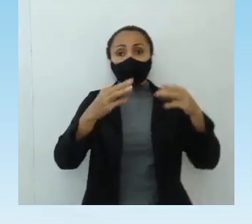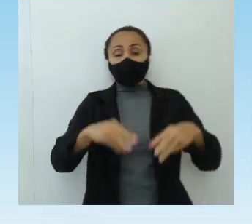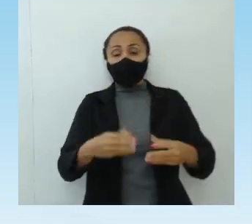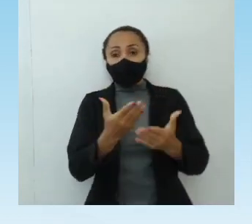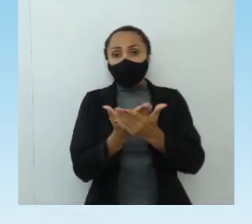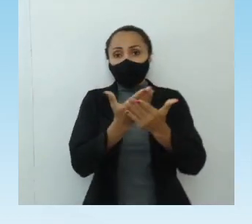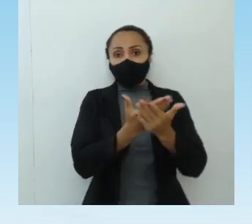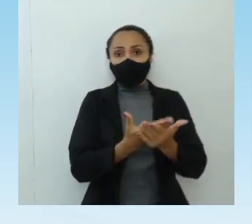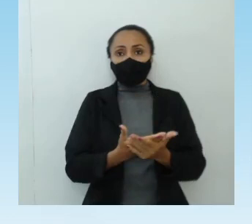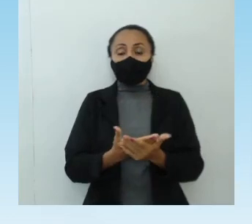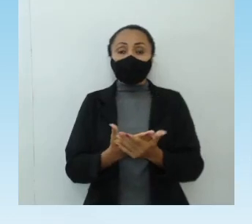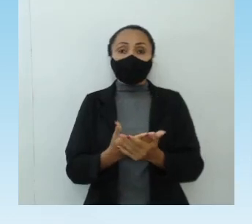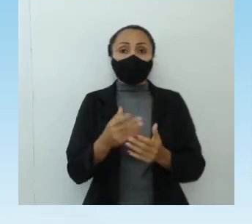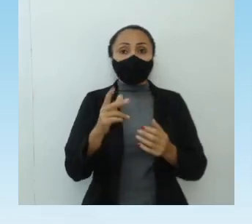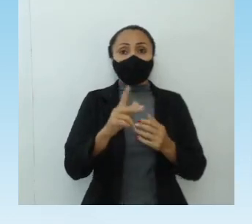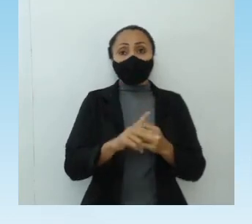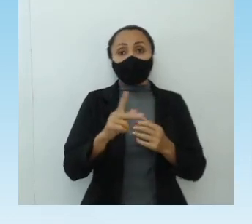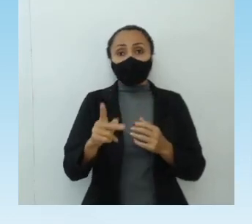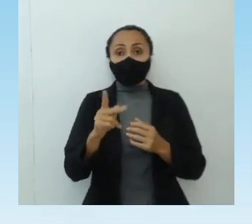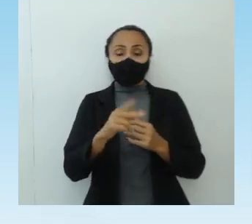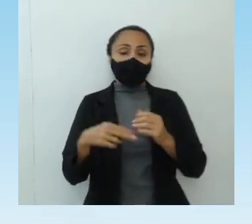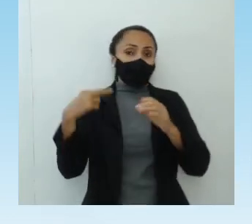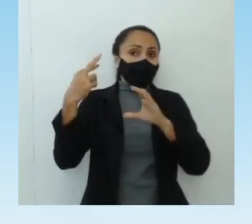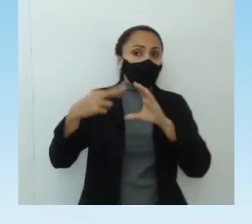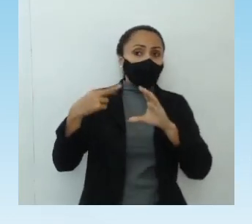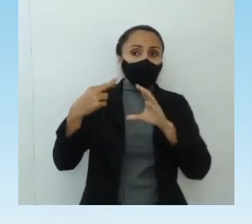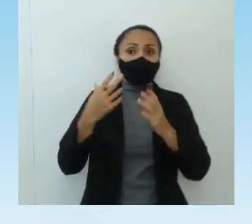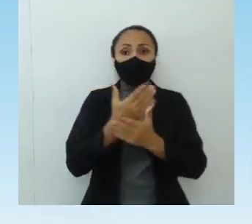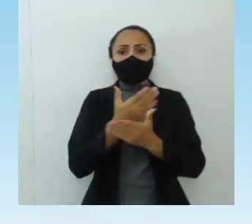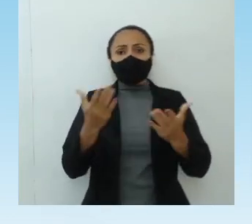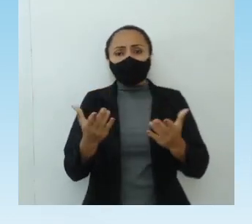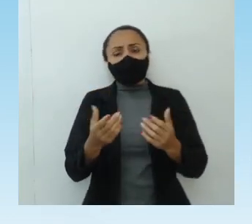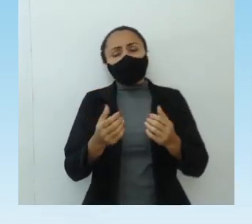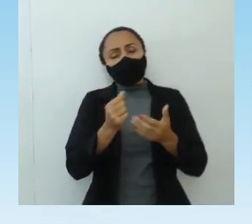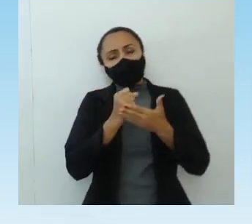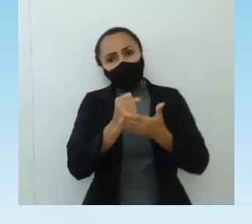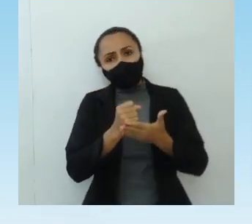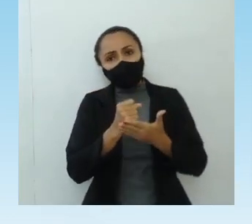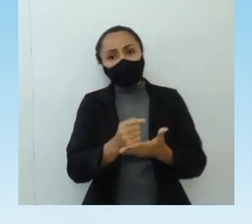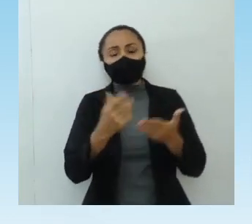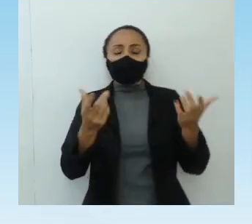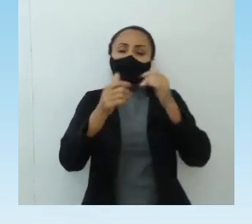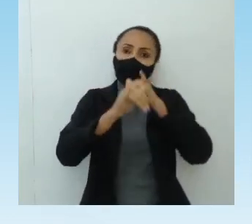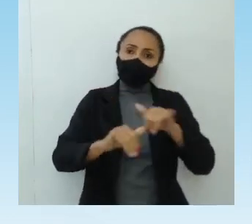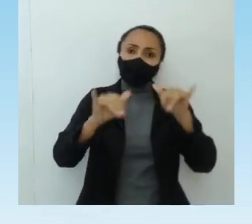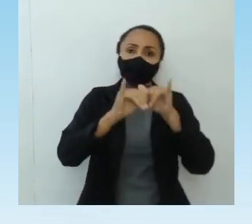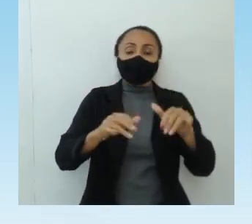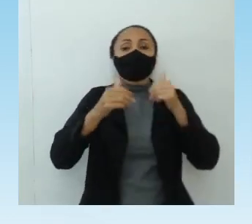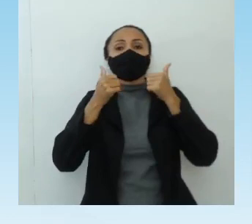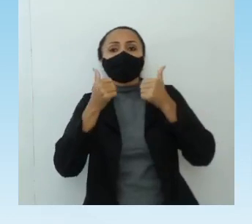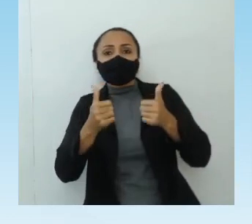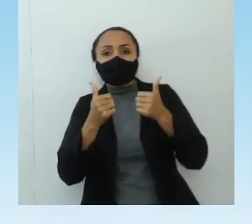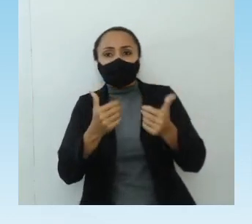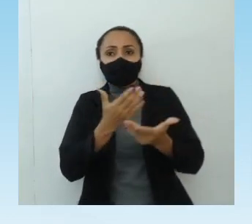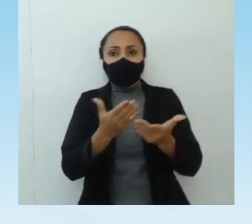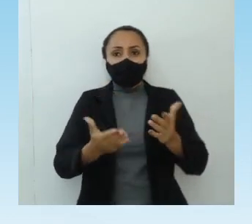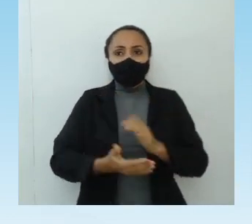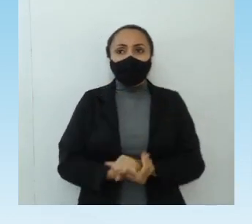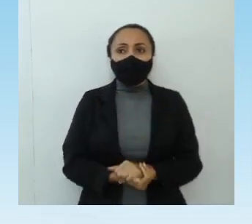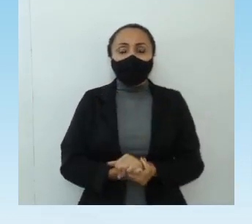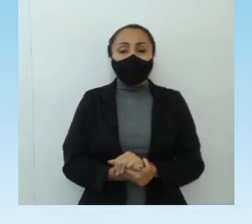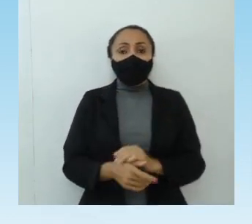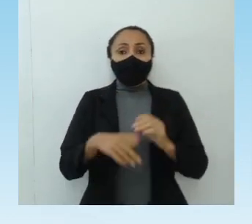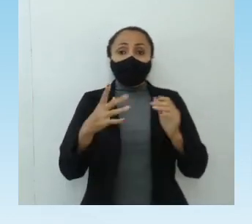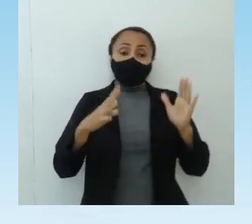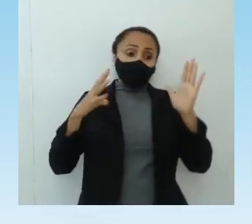videoaula. Professor, passa nossas videoaulas aí para os teus alunos. Ajuda aí a divulgar, tá bom? E aí, se você não tiver